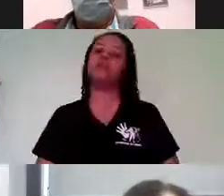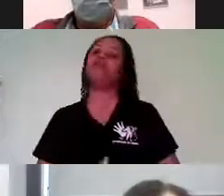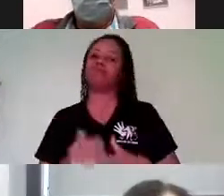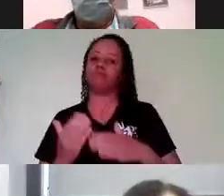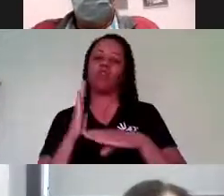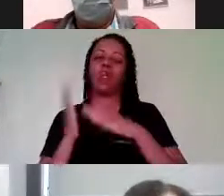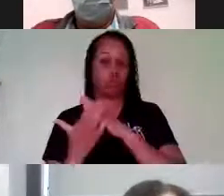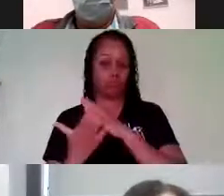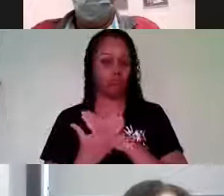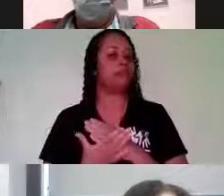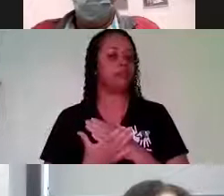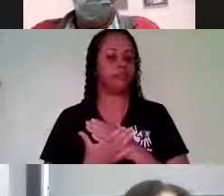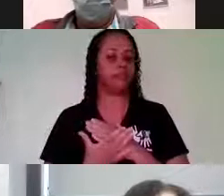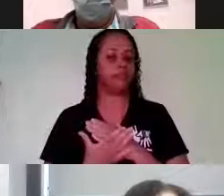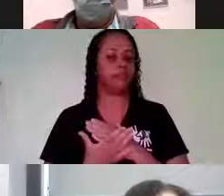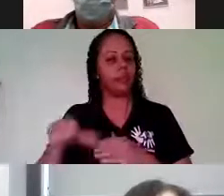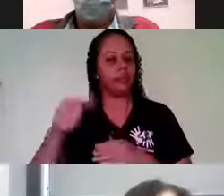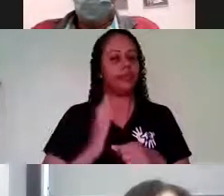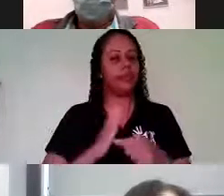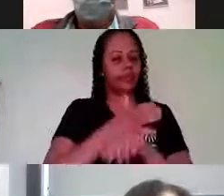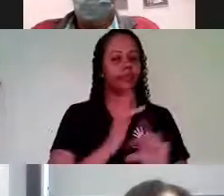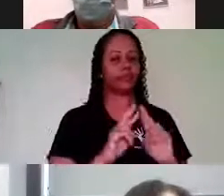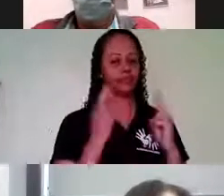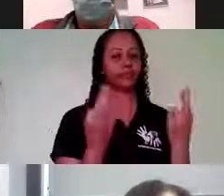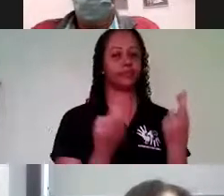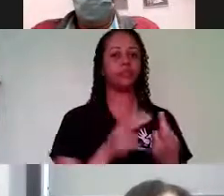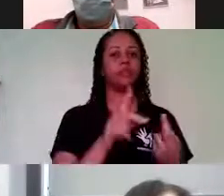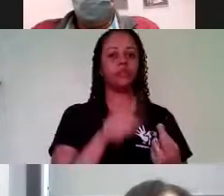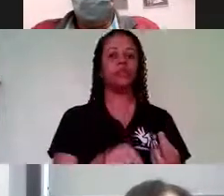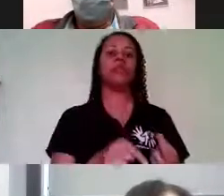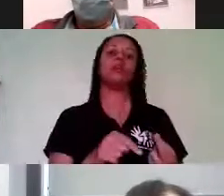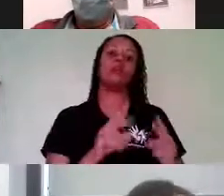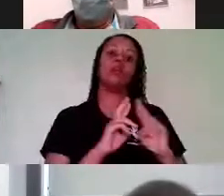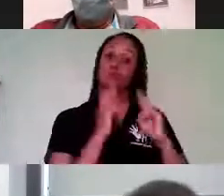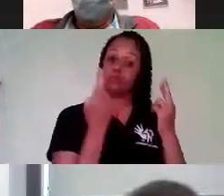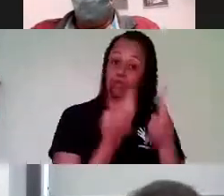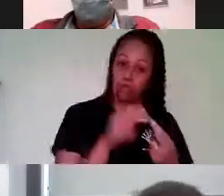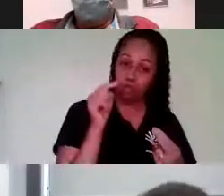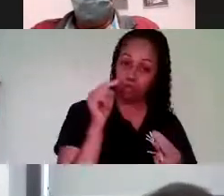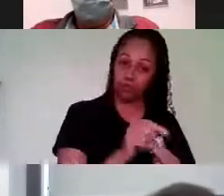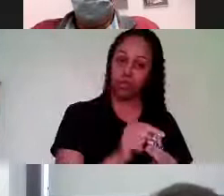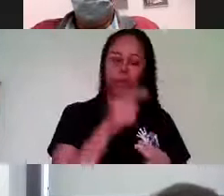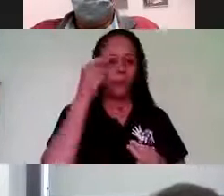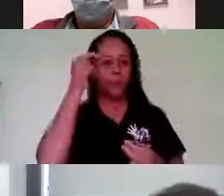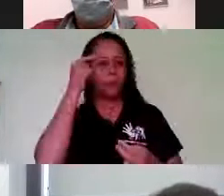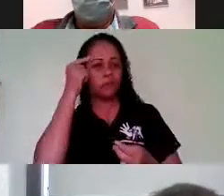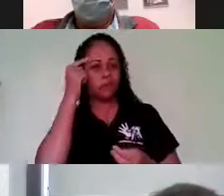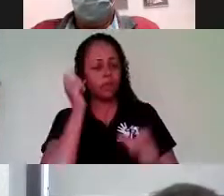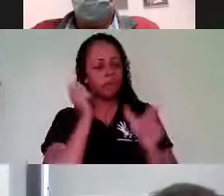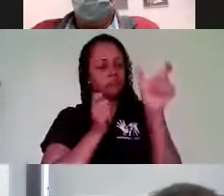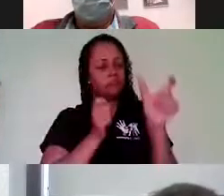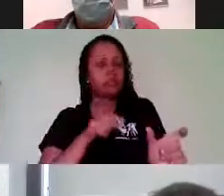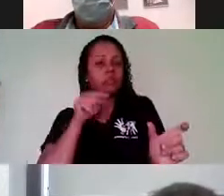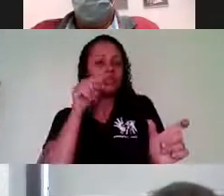das primeiras a estar na reunião. Mas, então, a ideia dessa reunião é a gente pensar no protagonismo, de